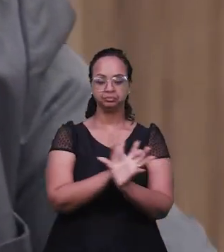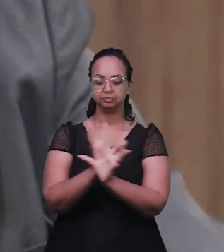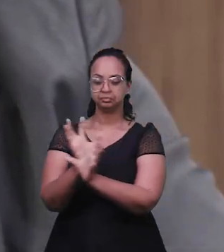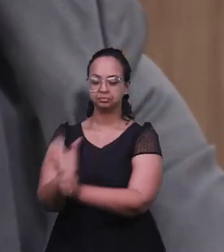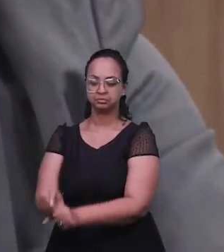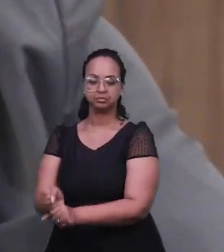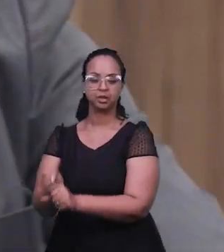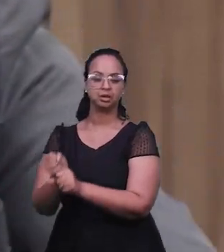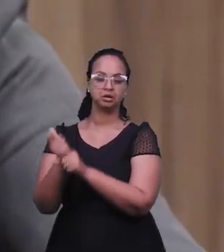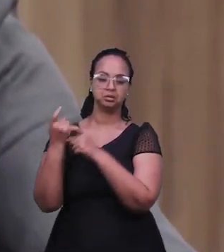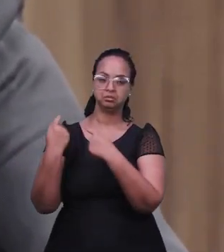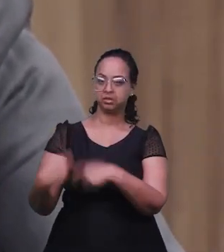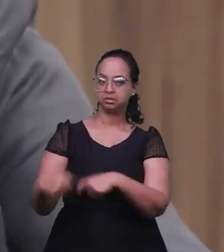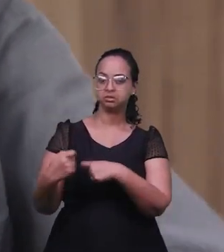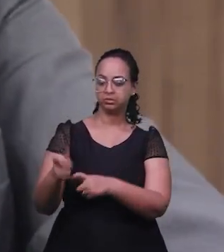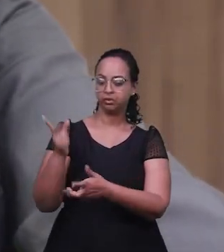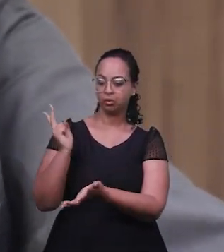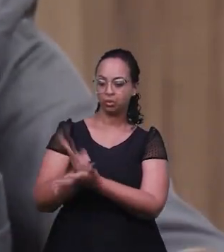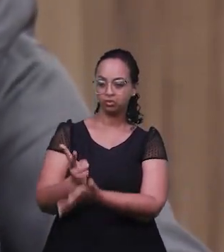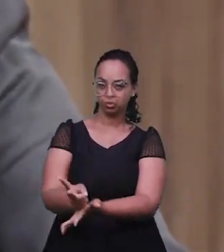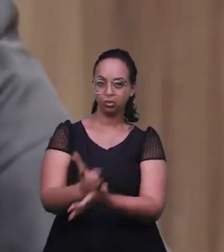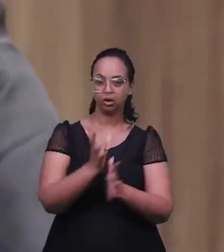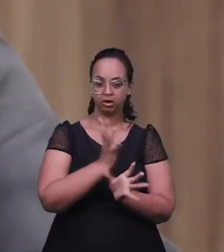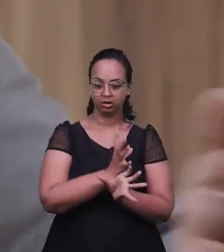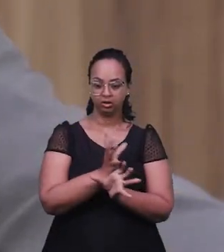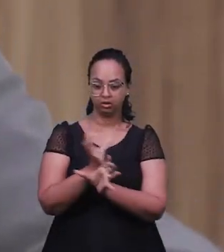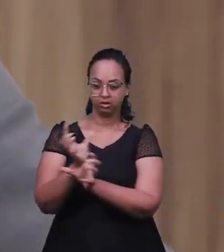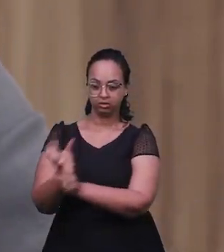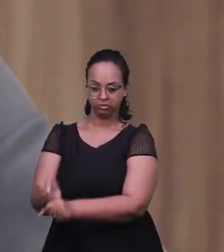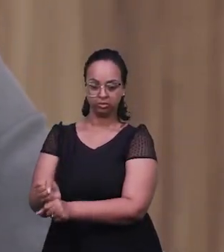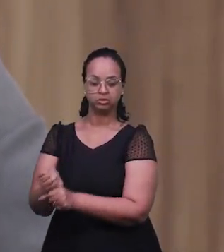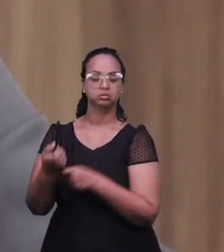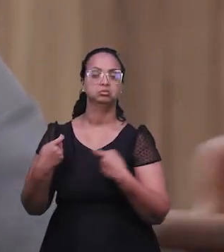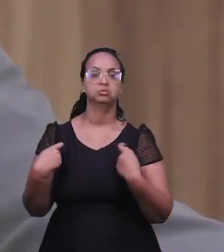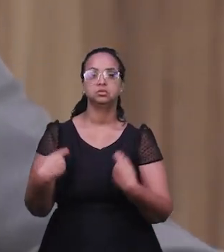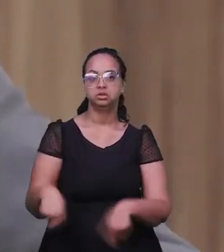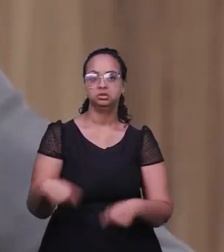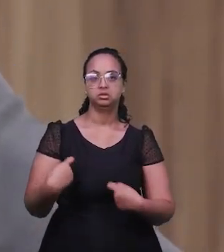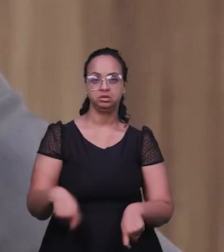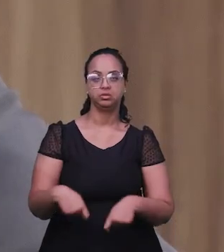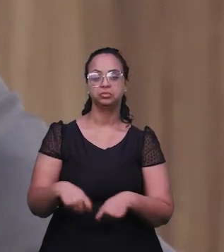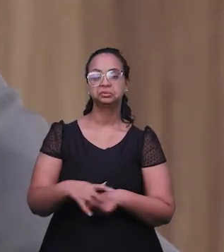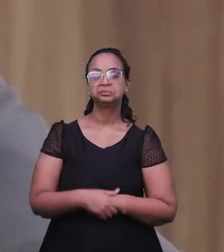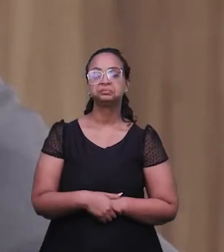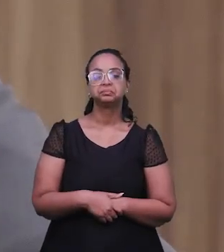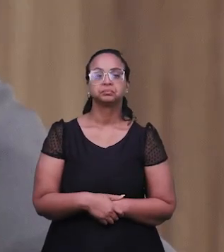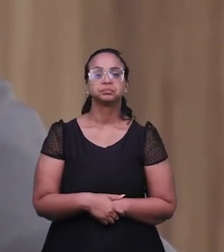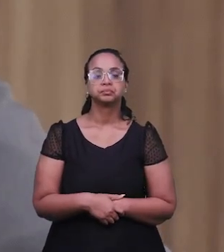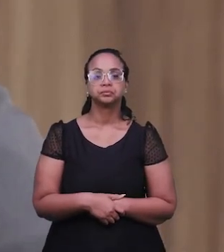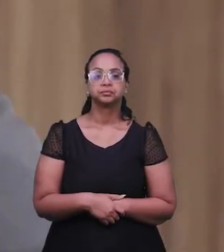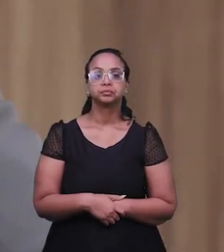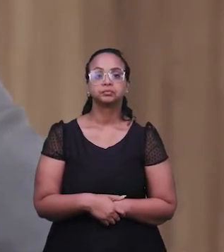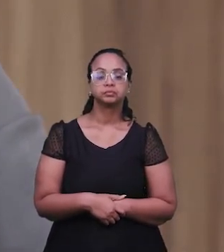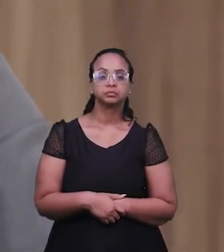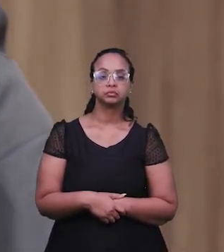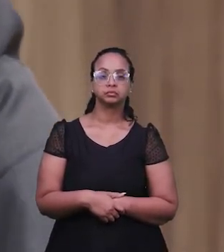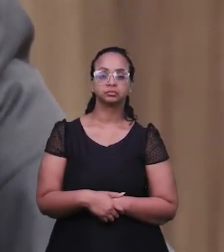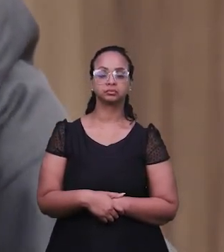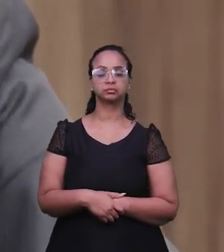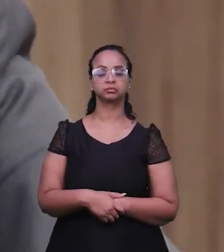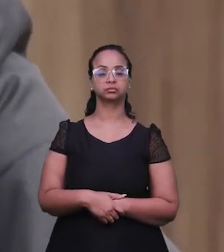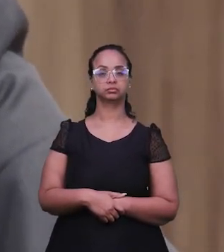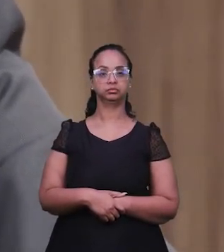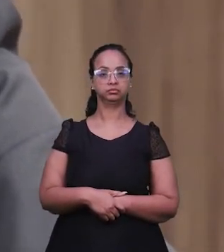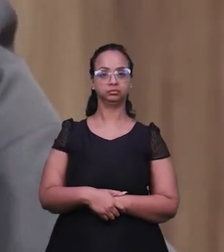Ele precisava manter a nota dele para ele ficar, continuar, né, no concurso. E veio